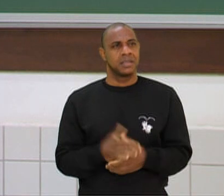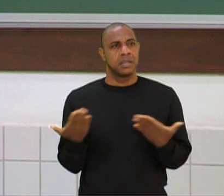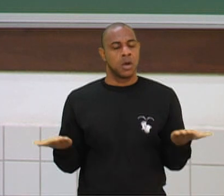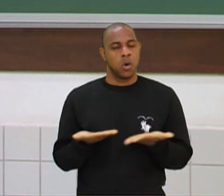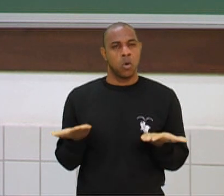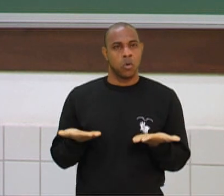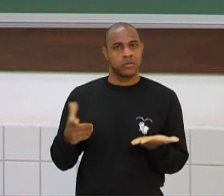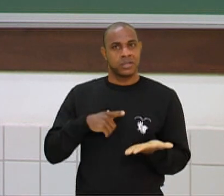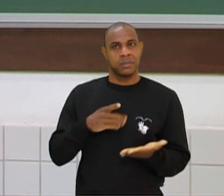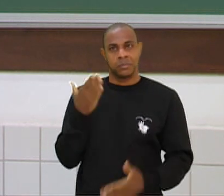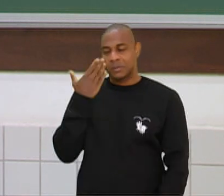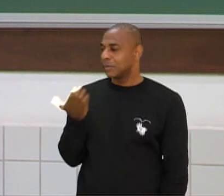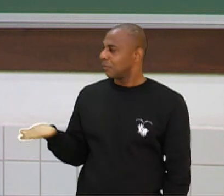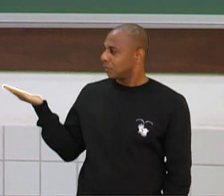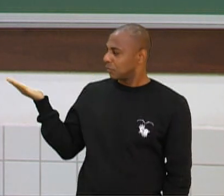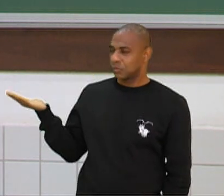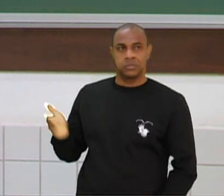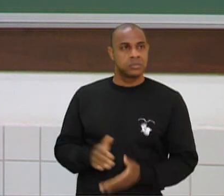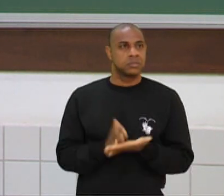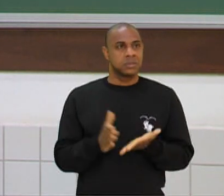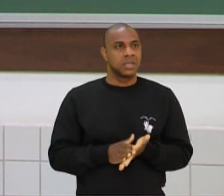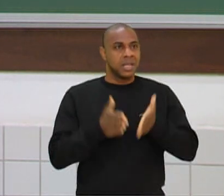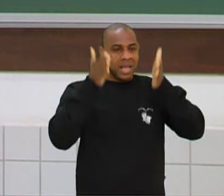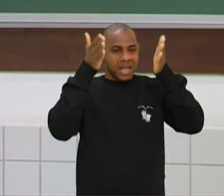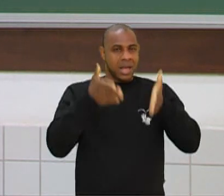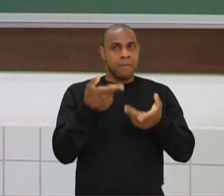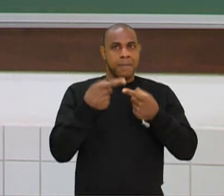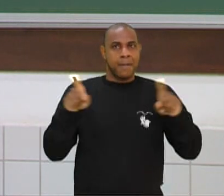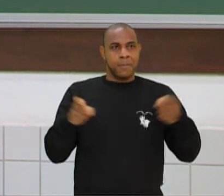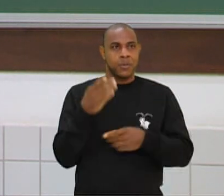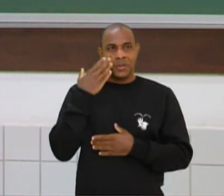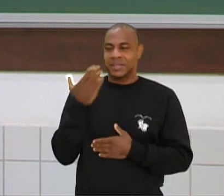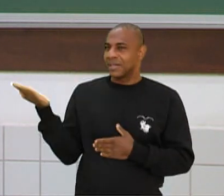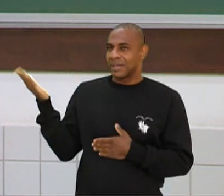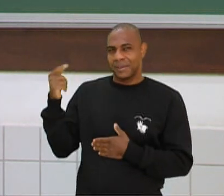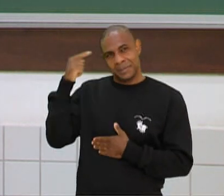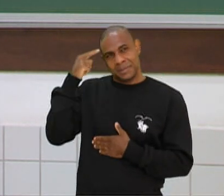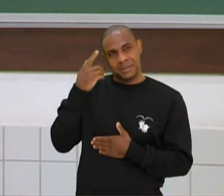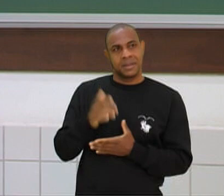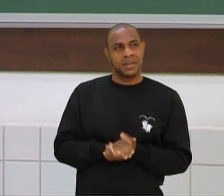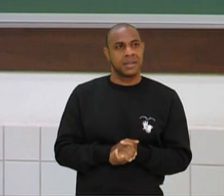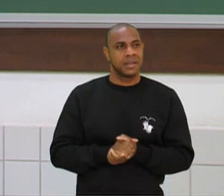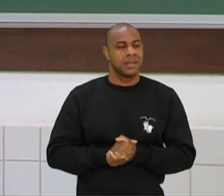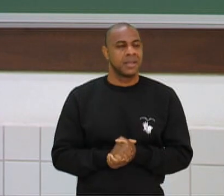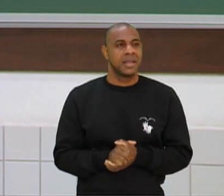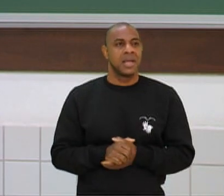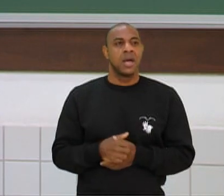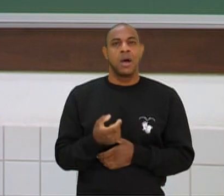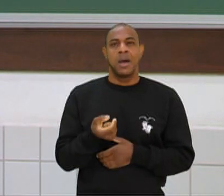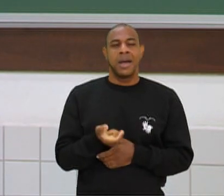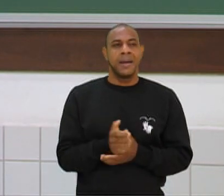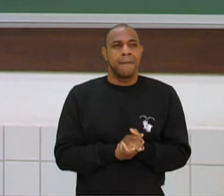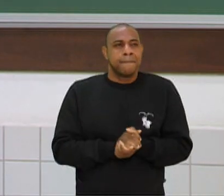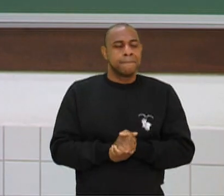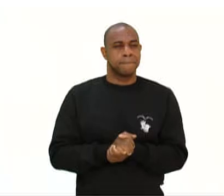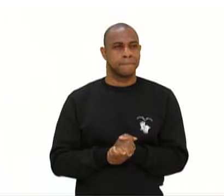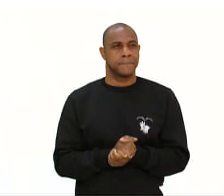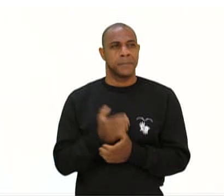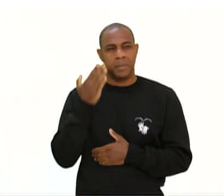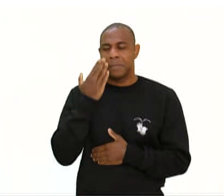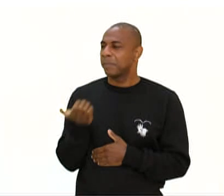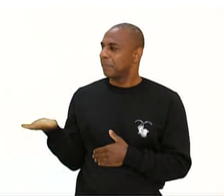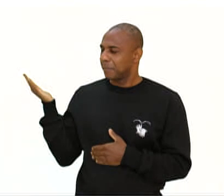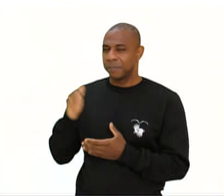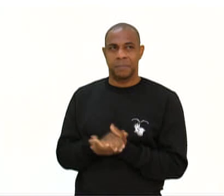nós temos aqui? Já uma letra de uma música? Sim, vamos pensar, é uma parte da letra de uma música, né? De quem